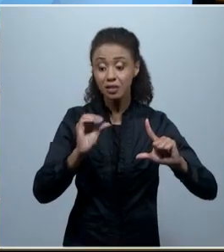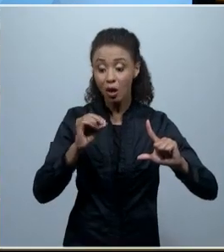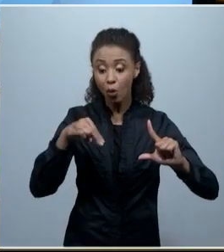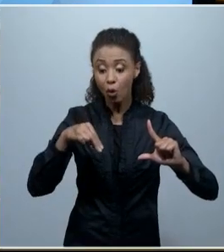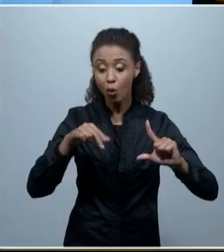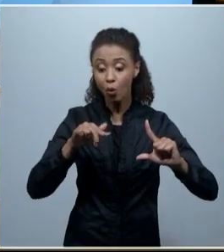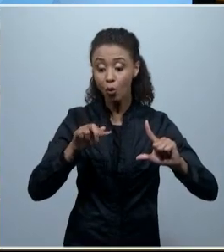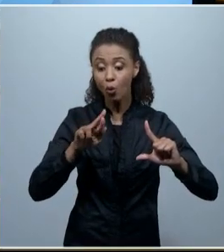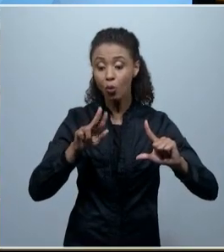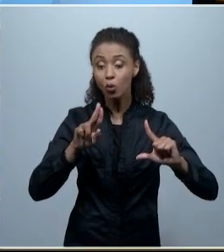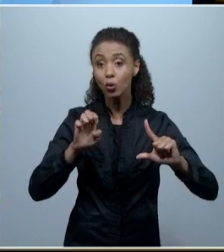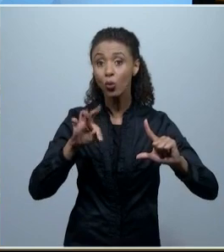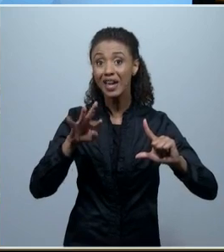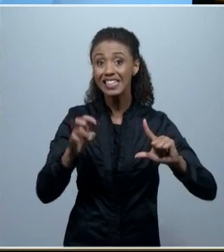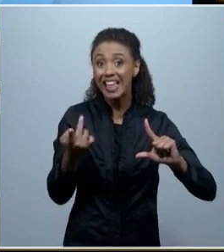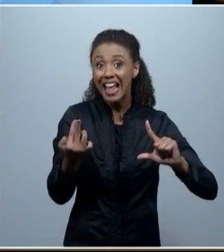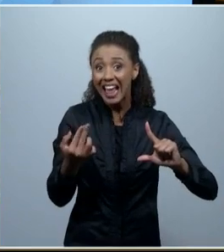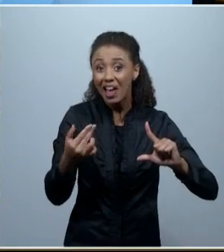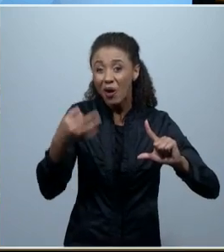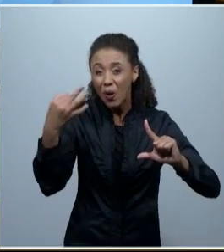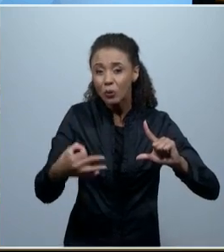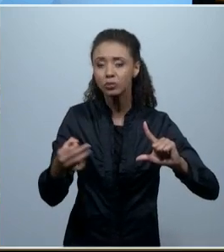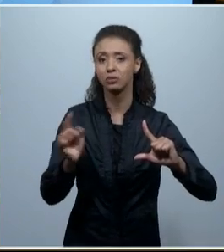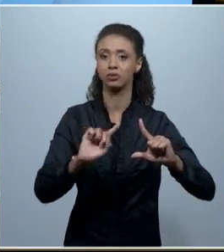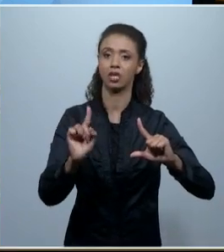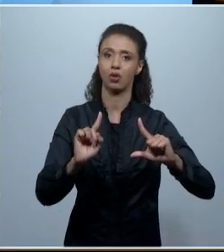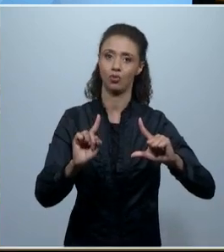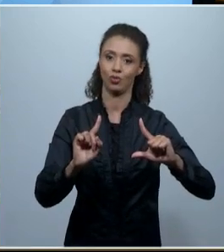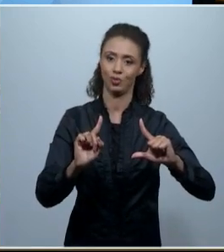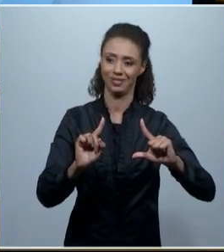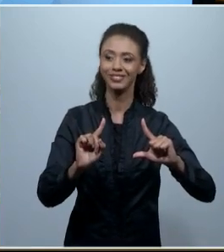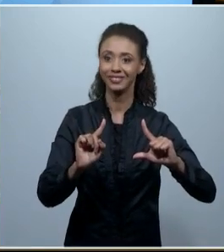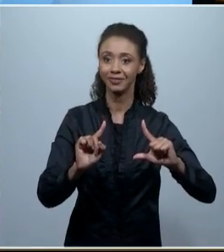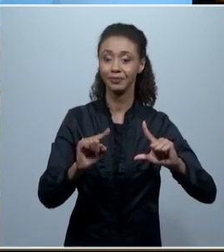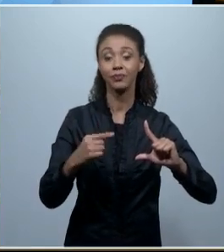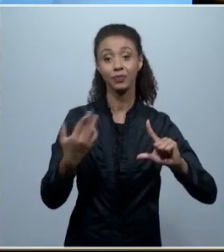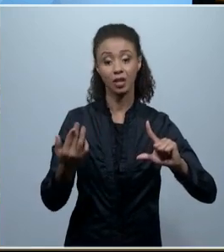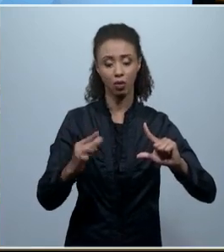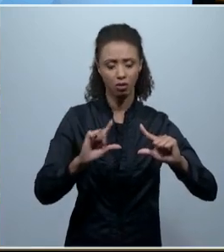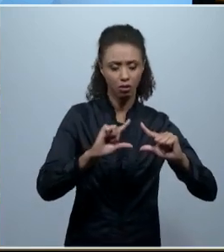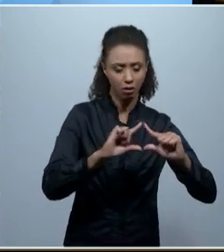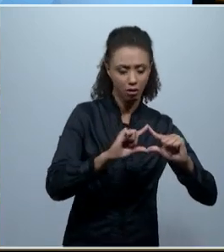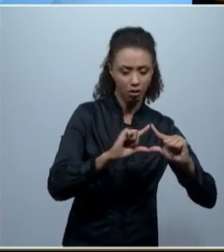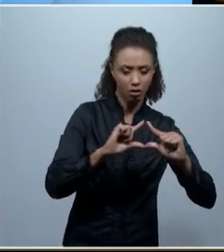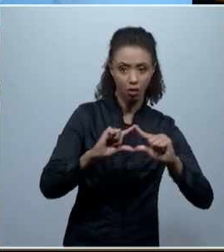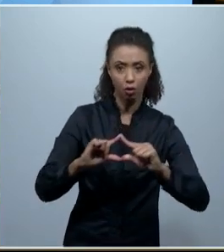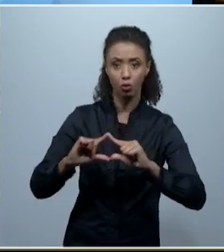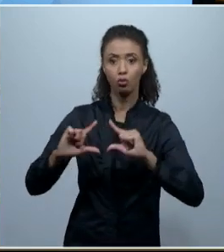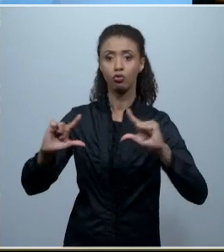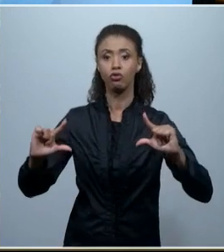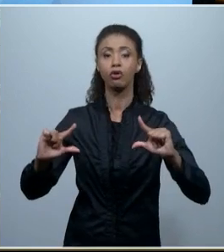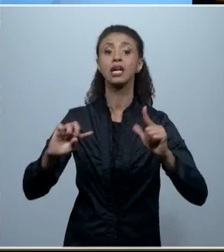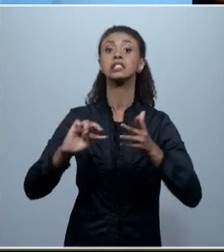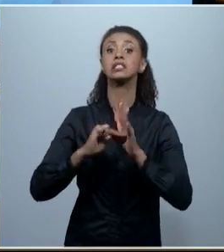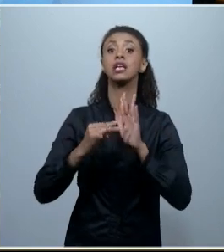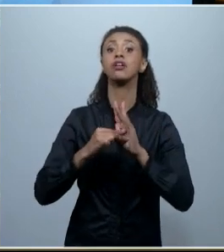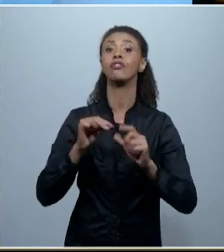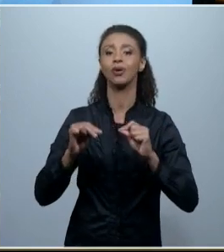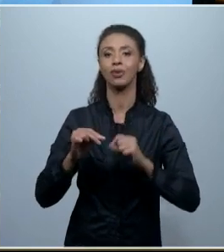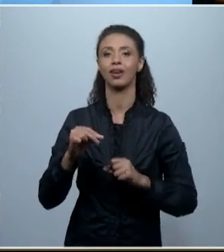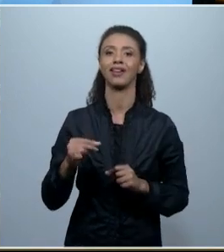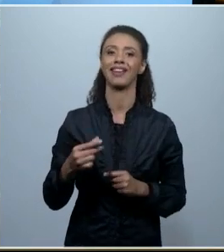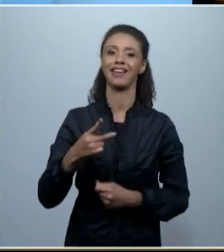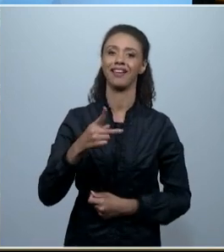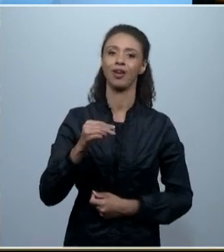não são iguais a existência de triângulos deste tipo é equivalente ao postulado das paralelas o que é bem incrível